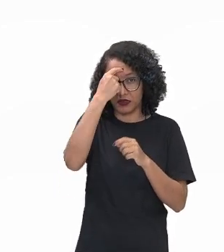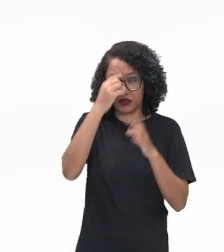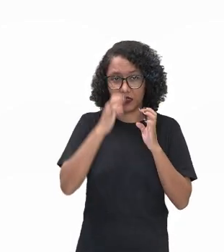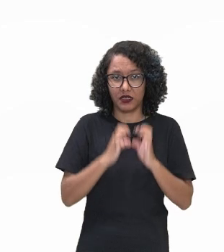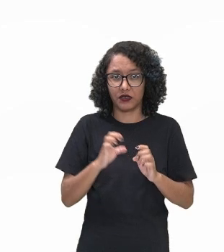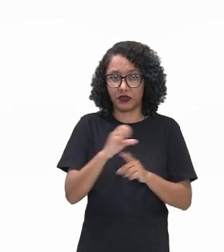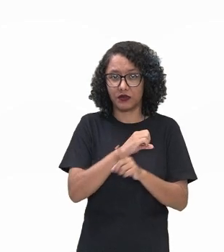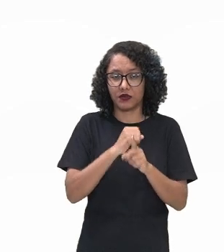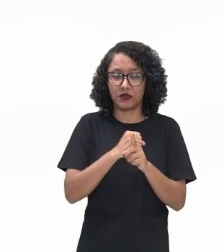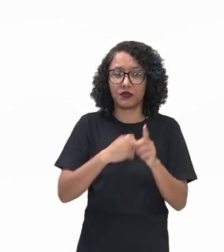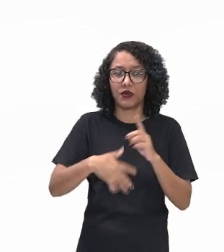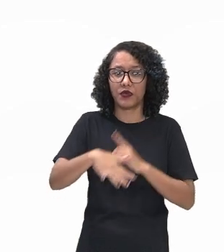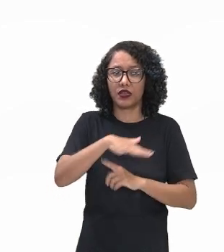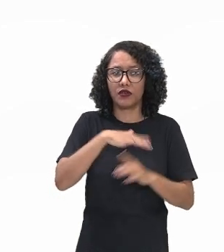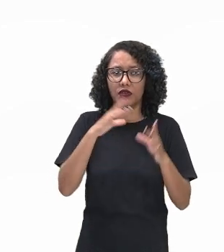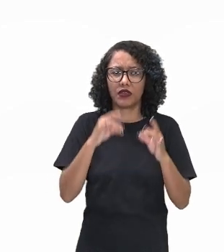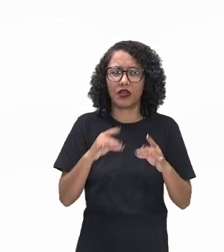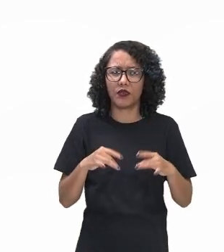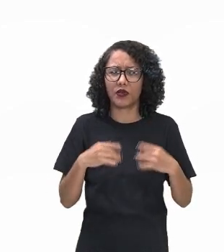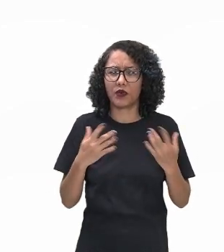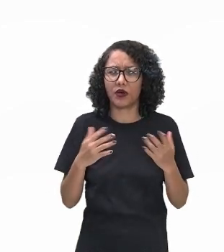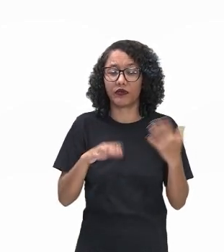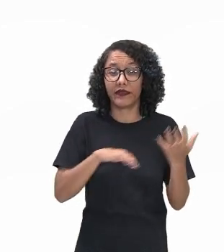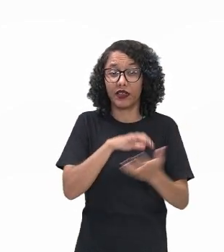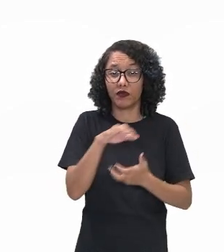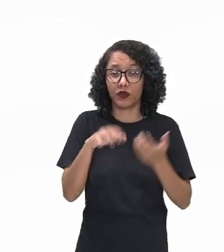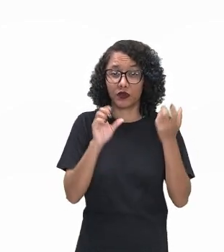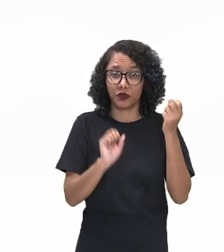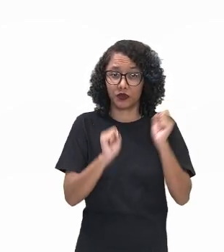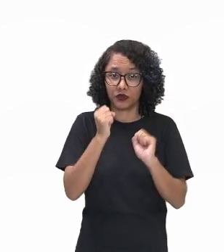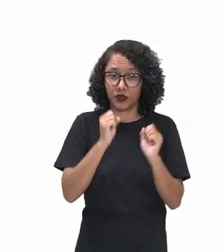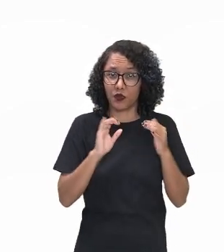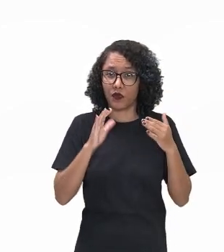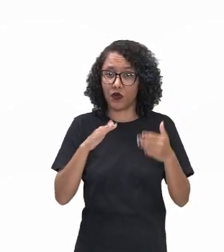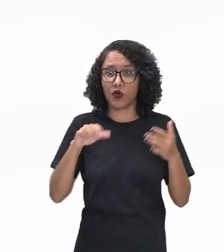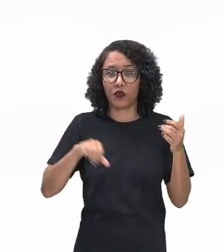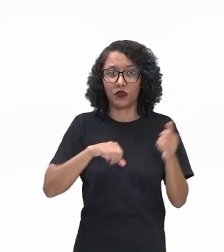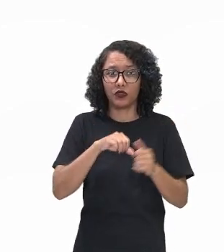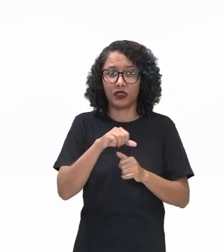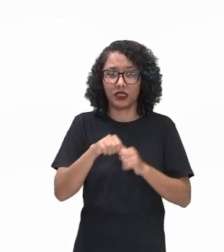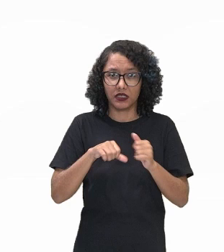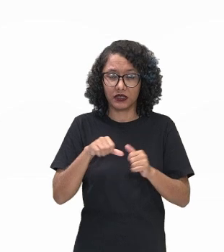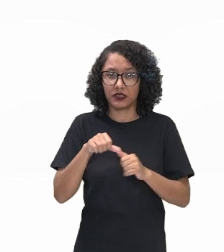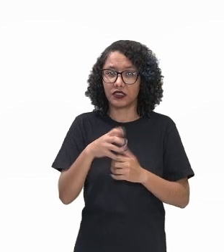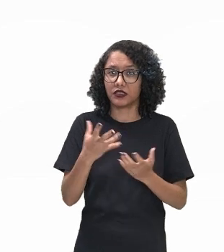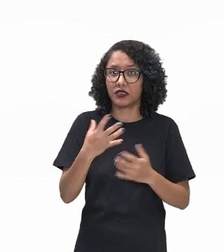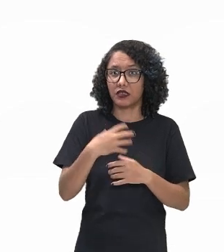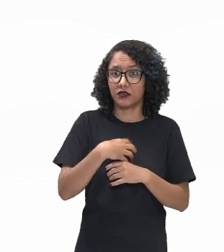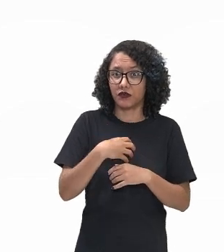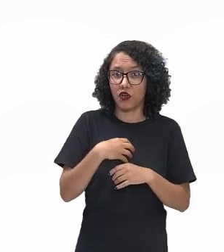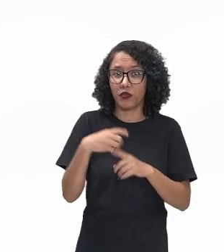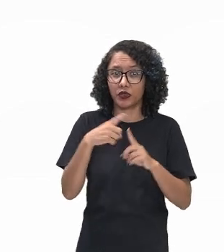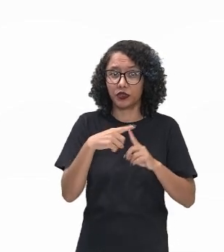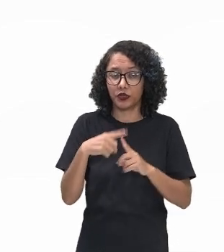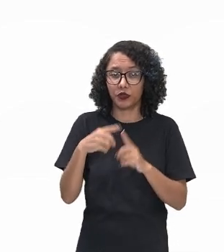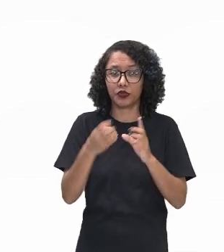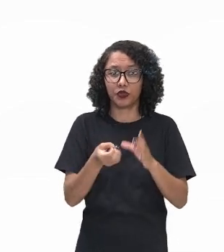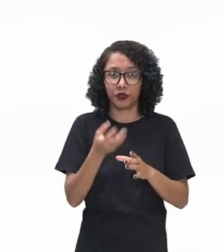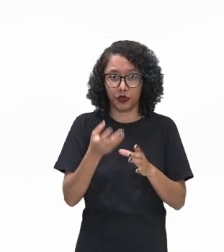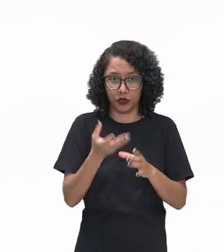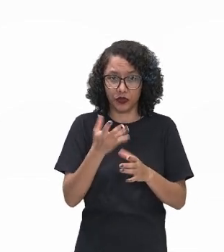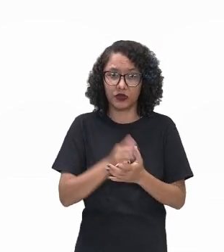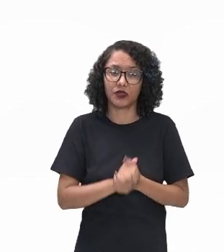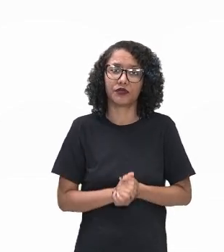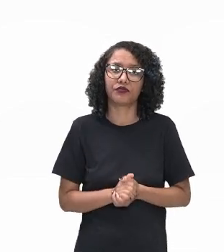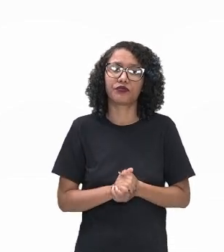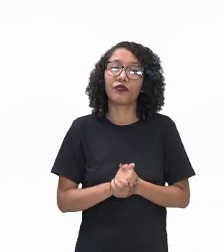E o detalhamento dessa aula é Revolução Industrial, transformações nas formas de produção, a exploração